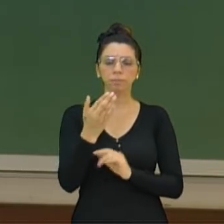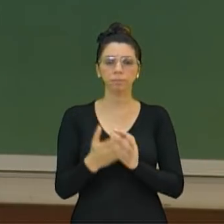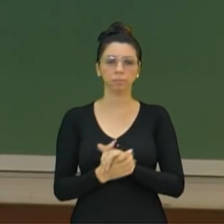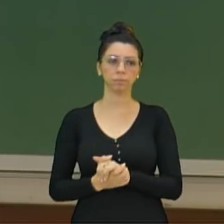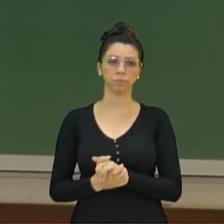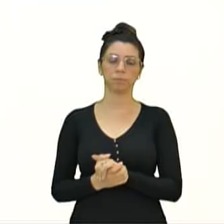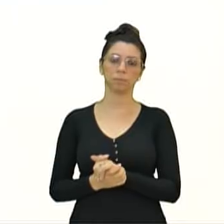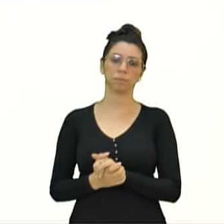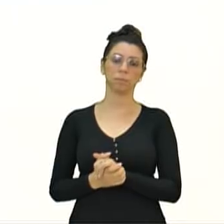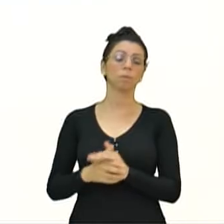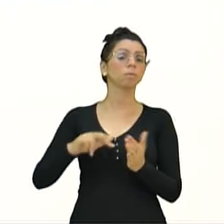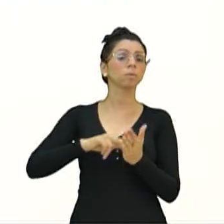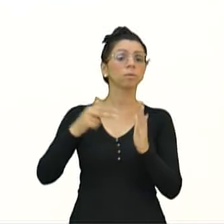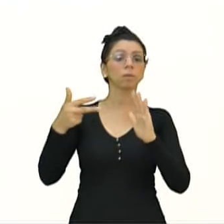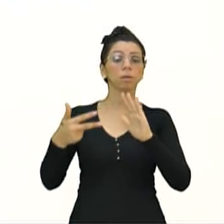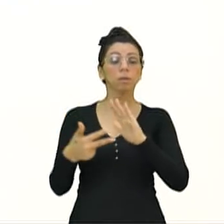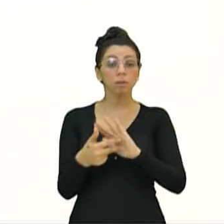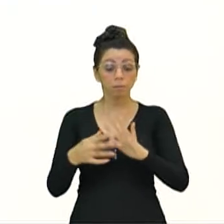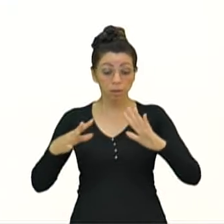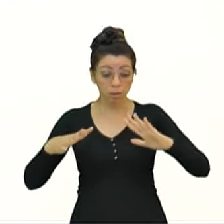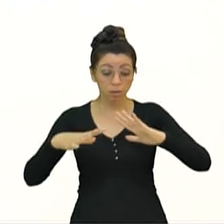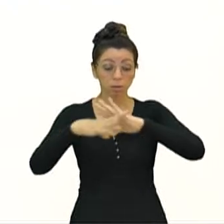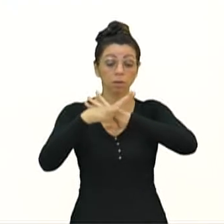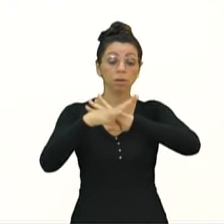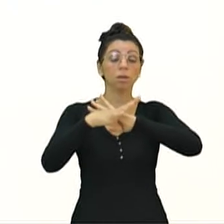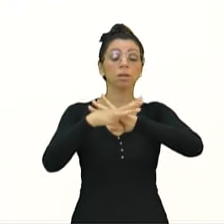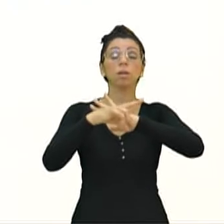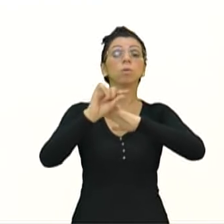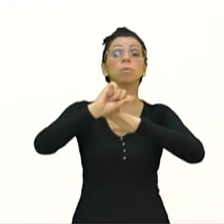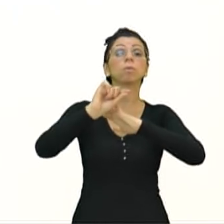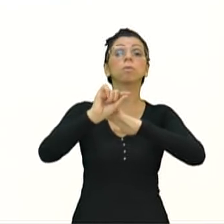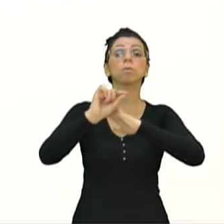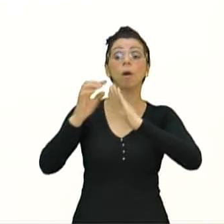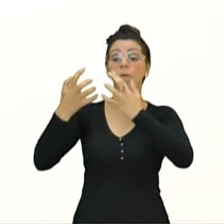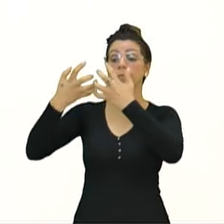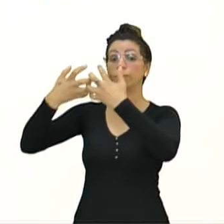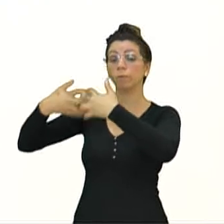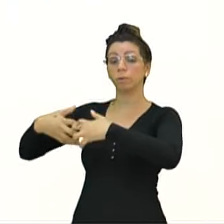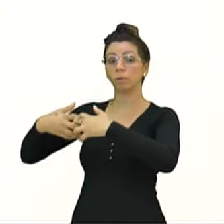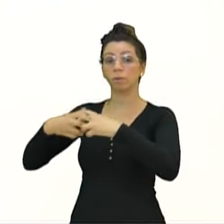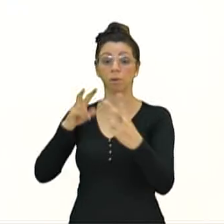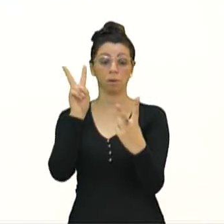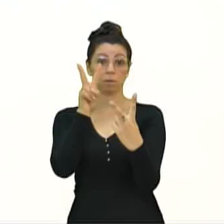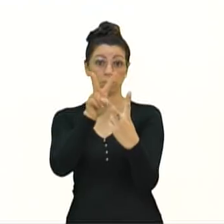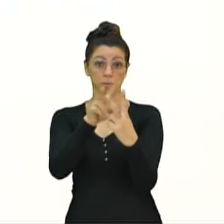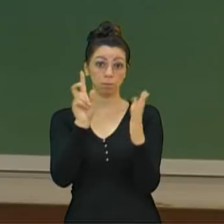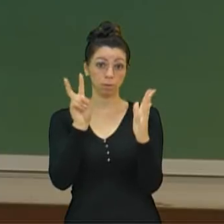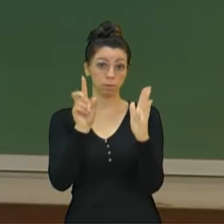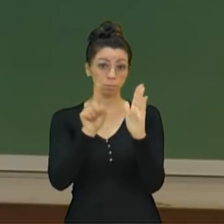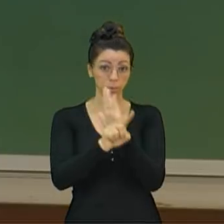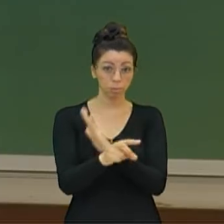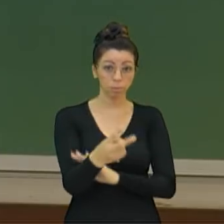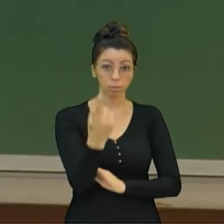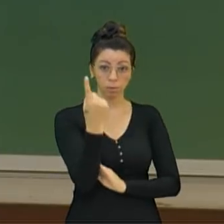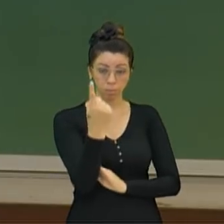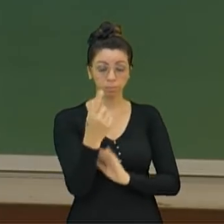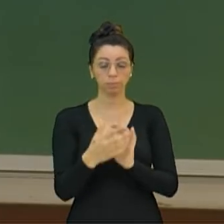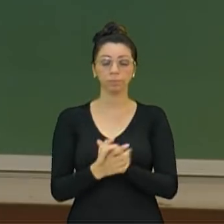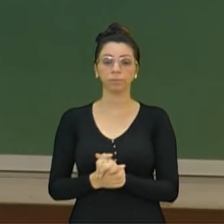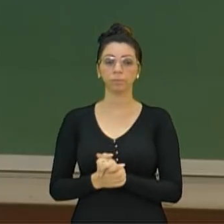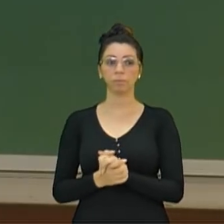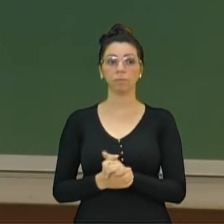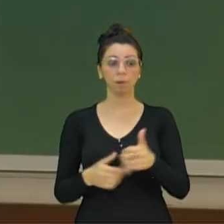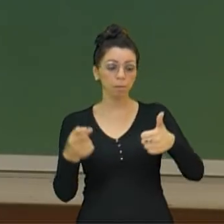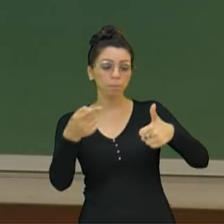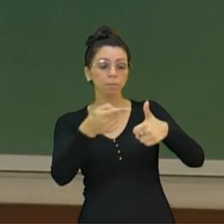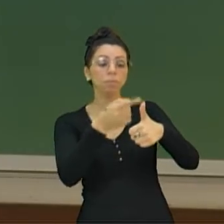Então, o que é um neurônio e qual é a sua função? São duas perguntas em uma. Então, na primeira